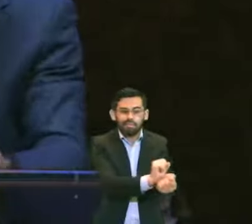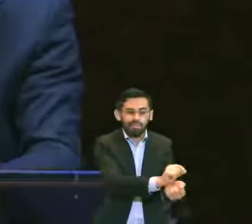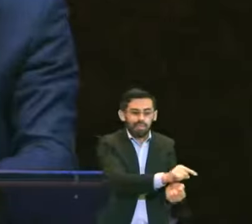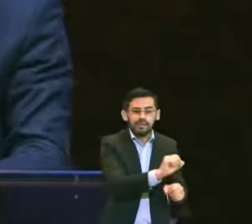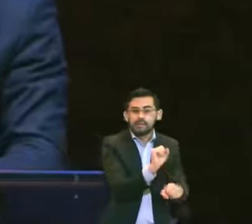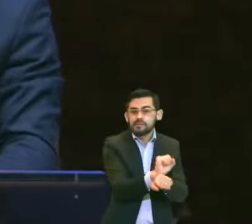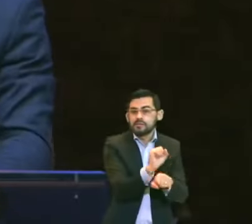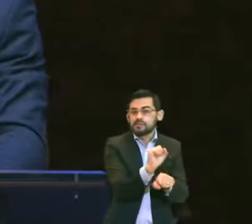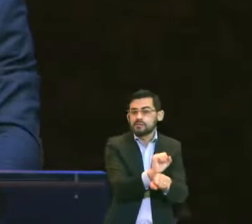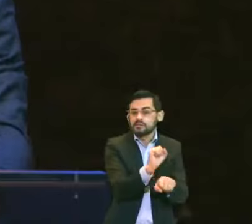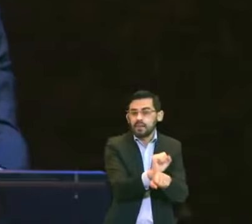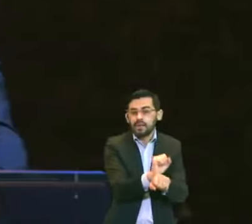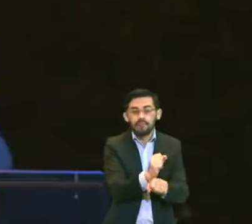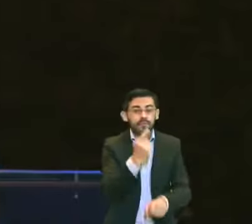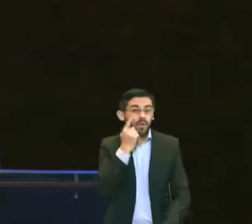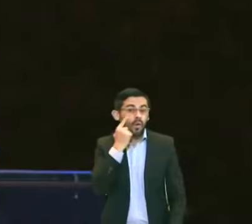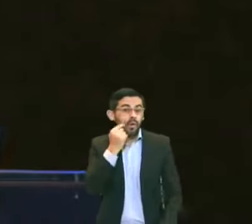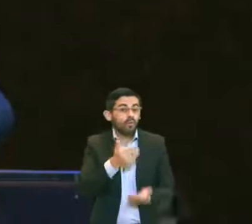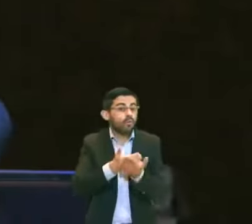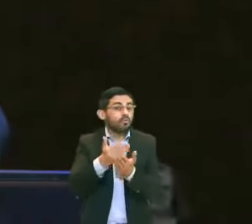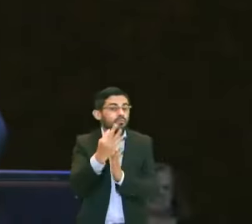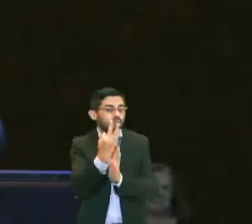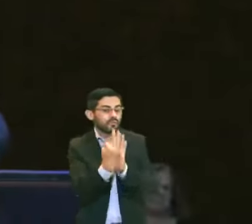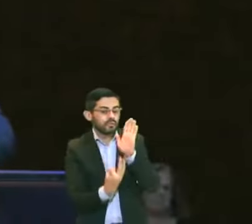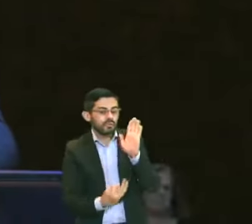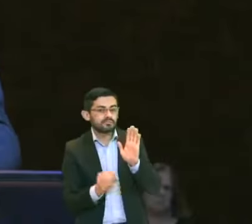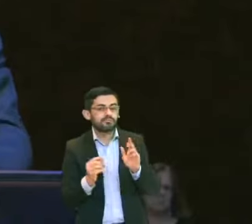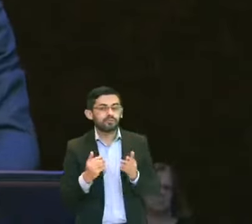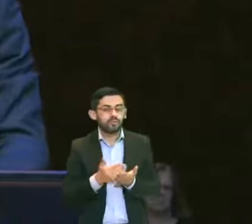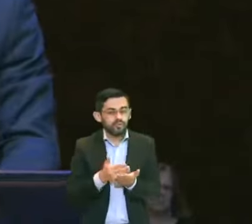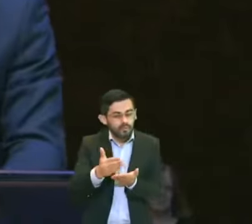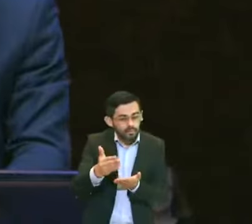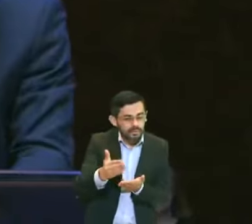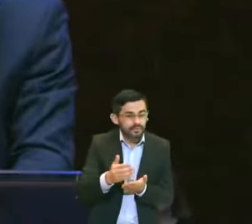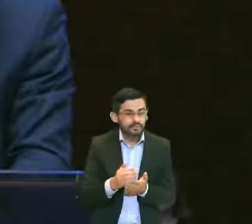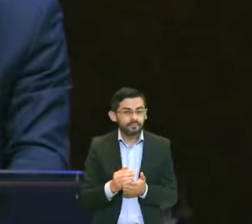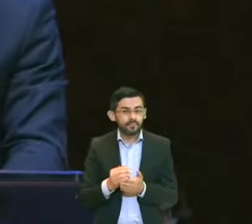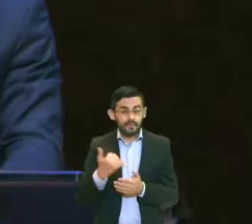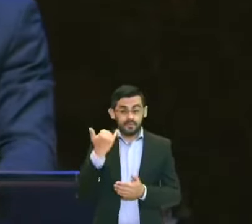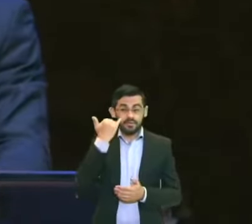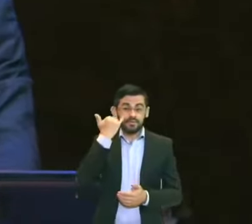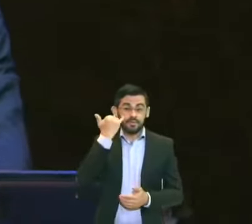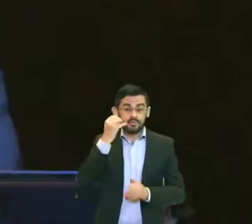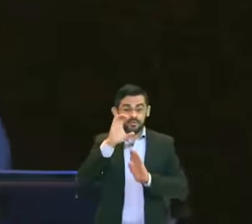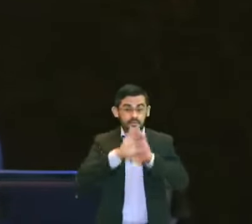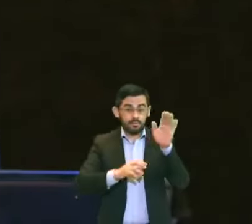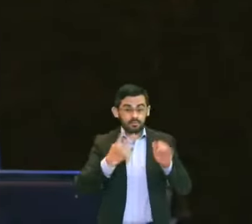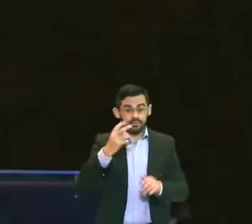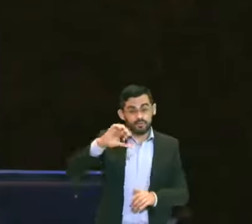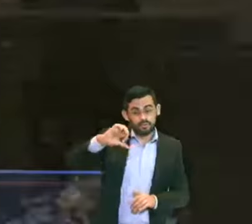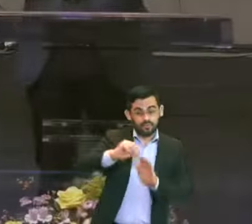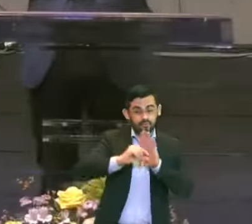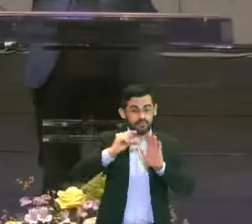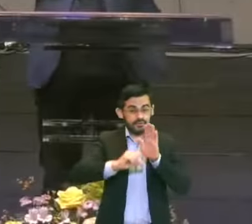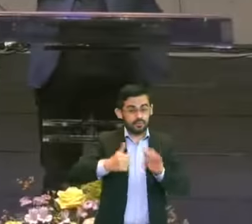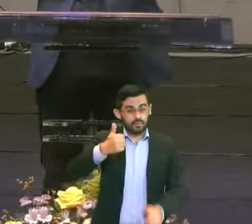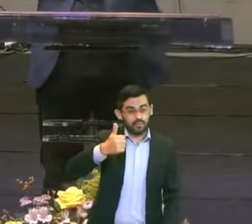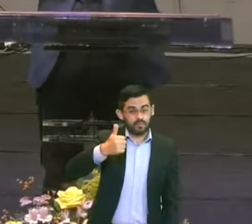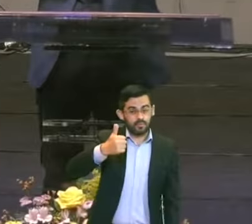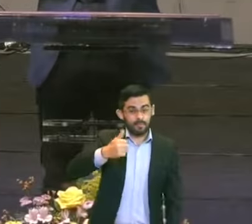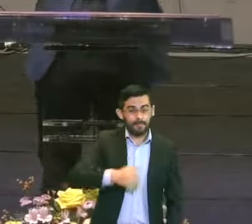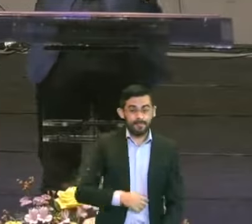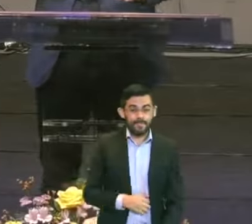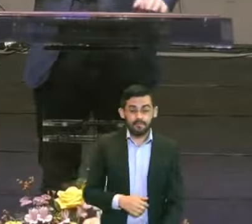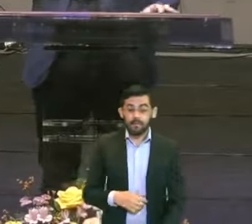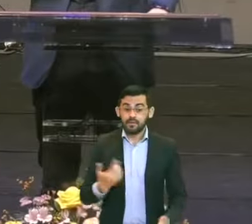de espera. Olha como começa o texto. Jeremias 29, versículo 1. Este é o